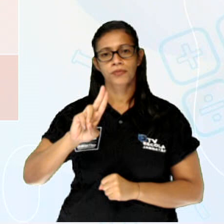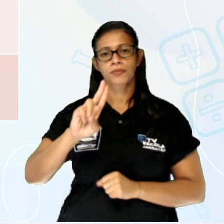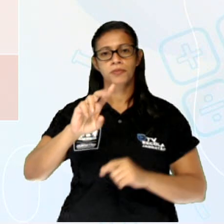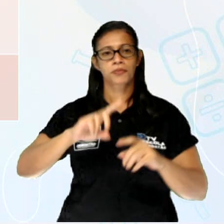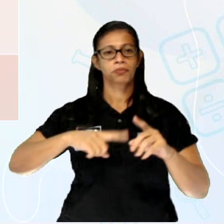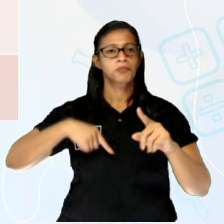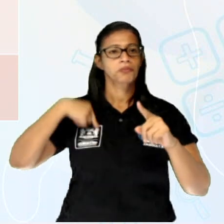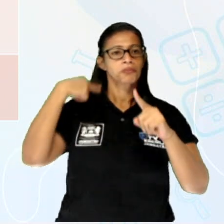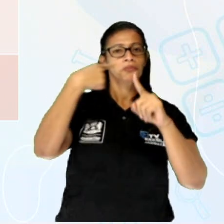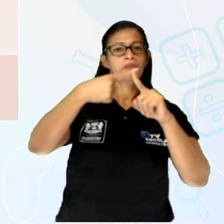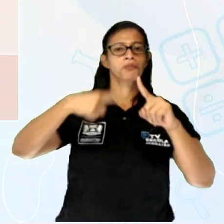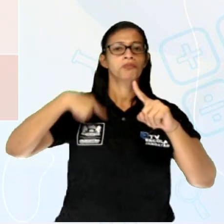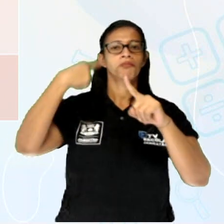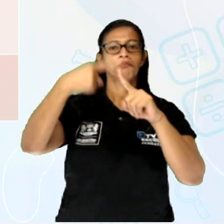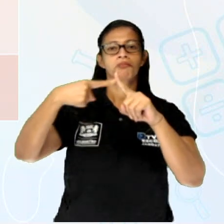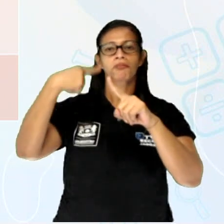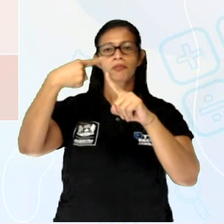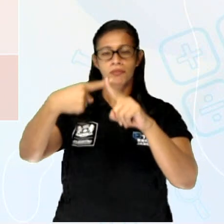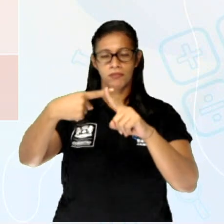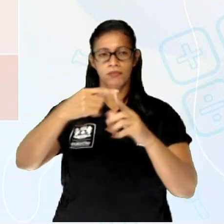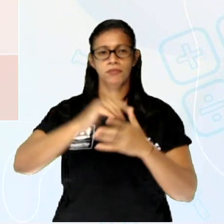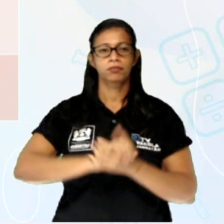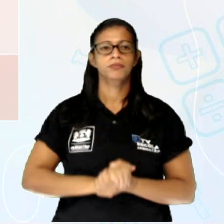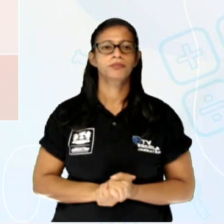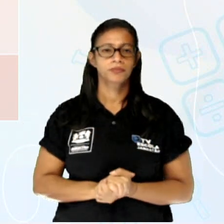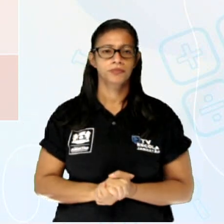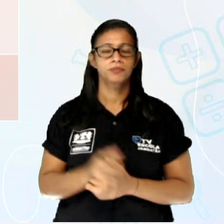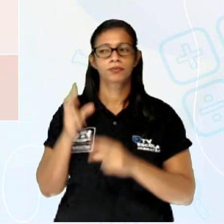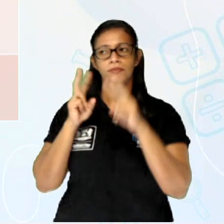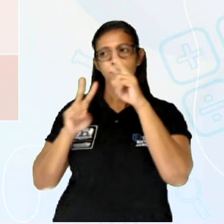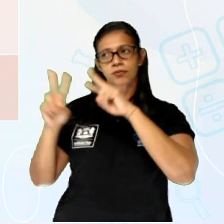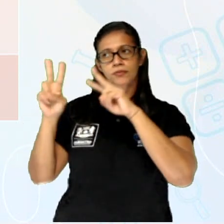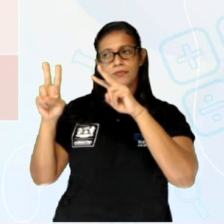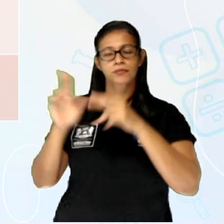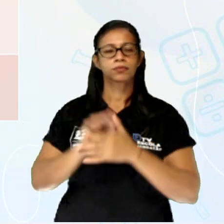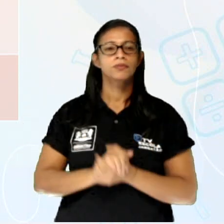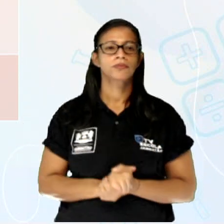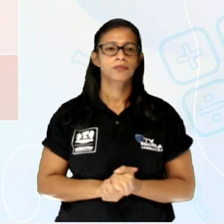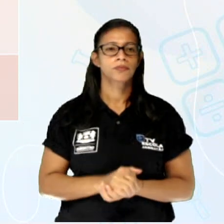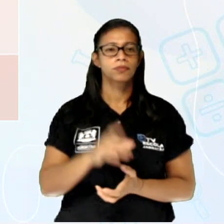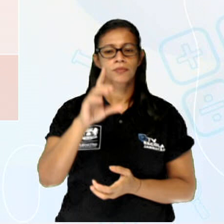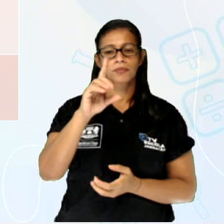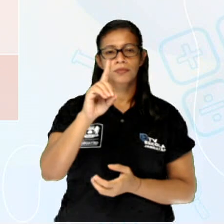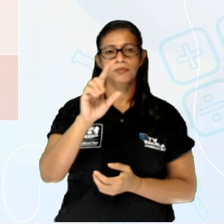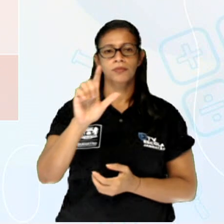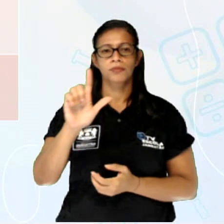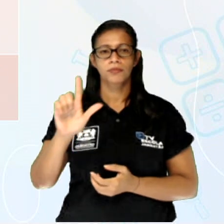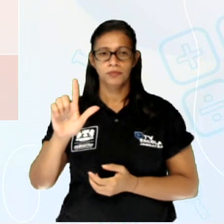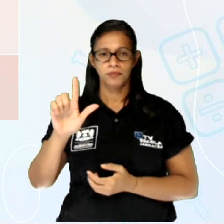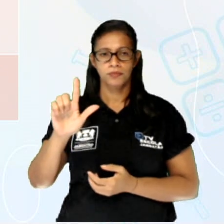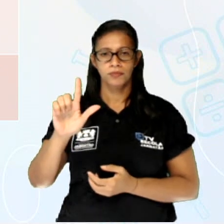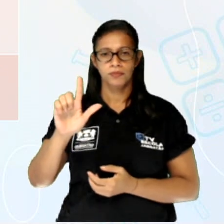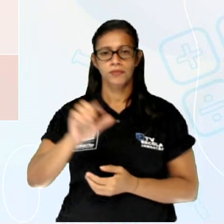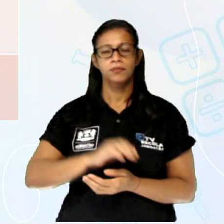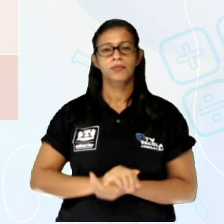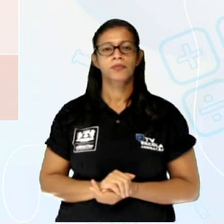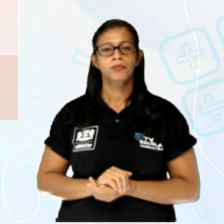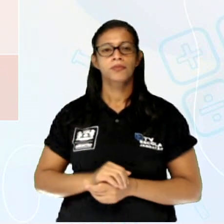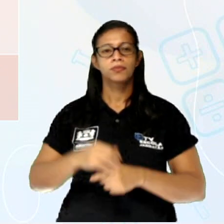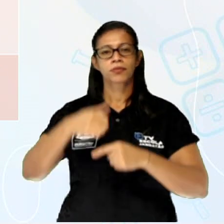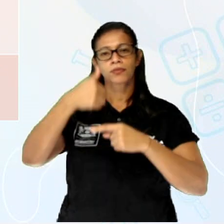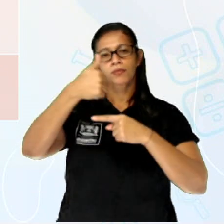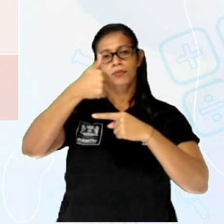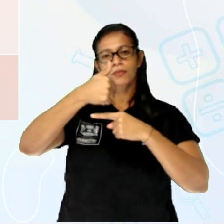decilitro, símbolo DL, valor 1 décimo em forma de fração decimal ou